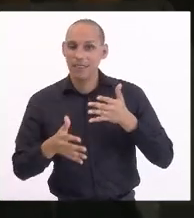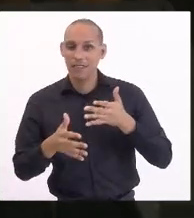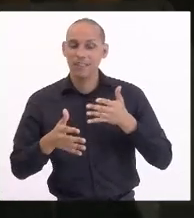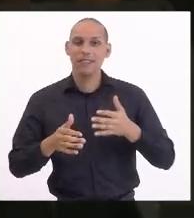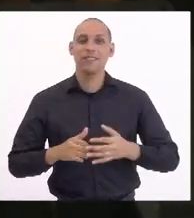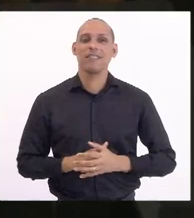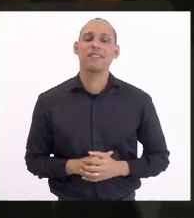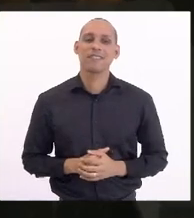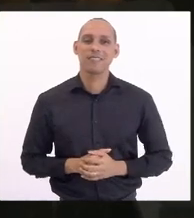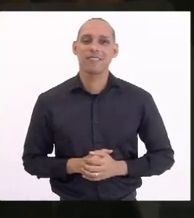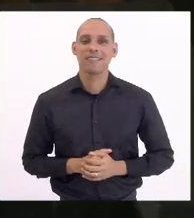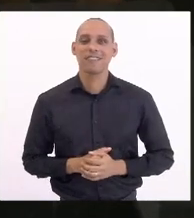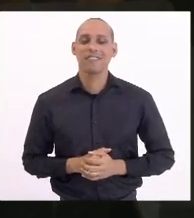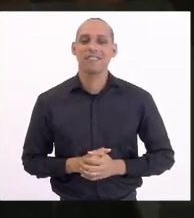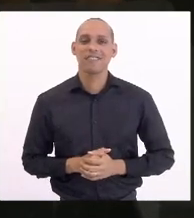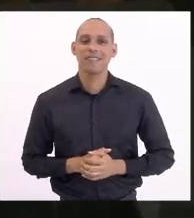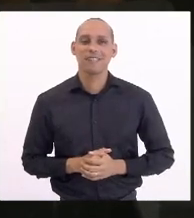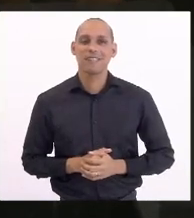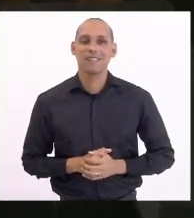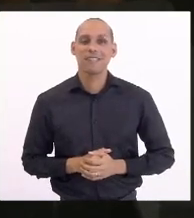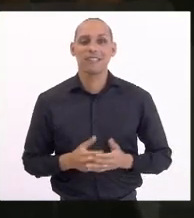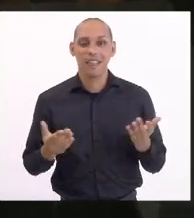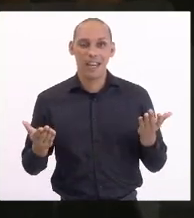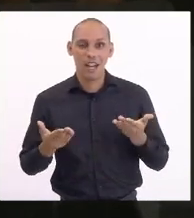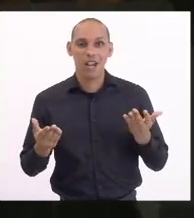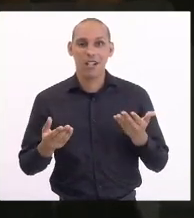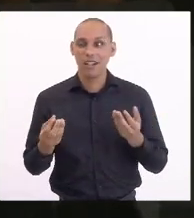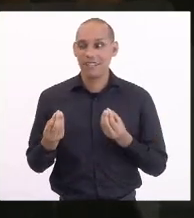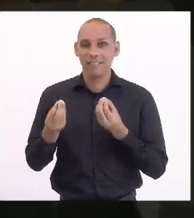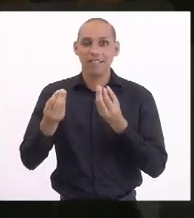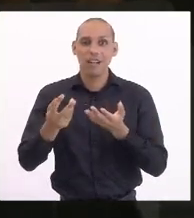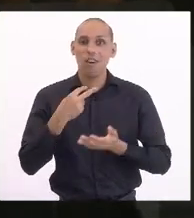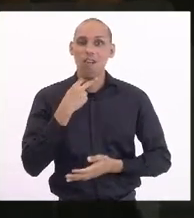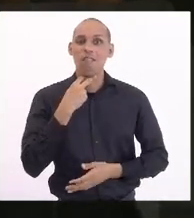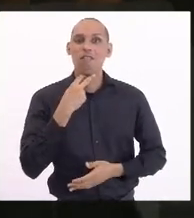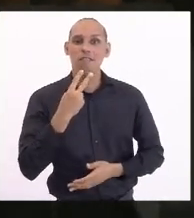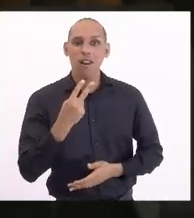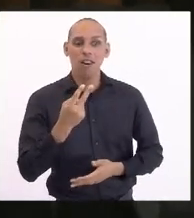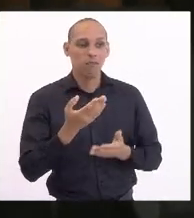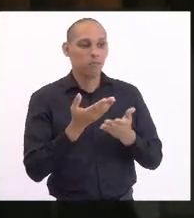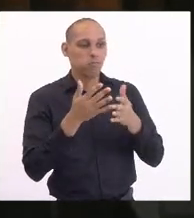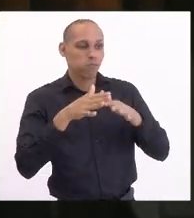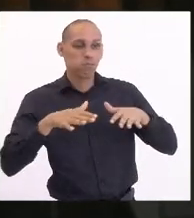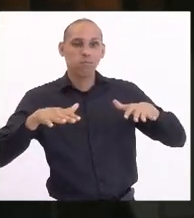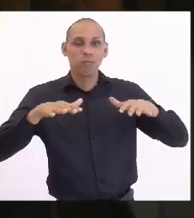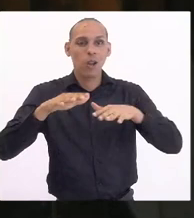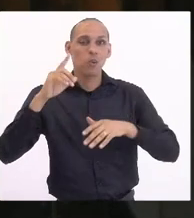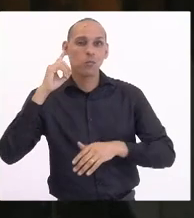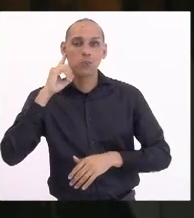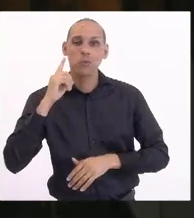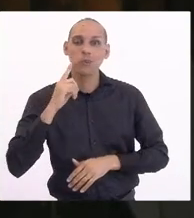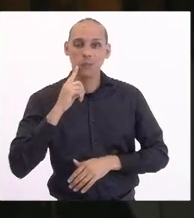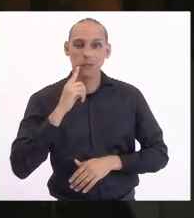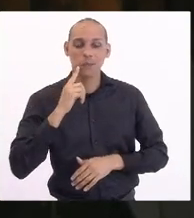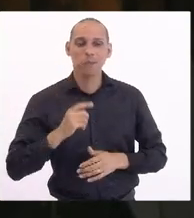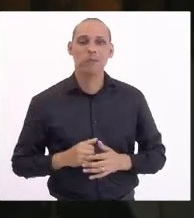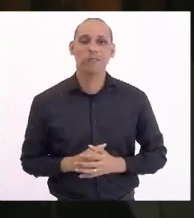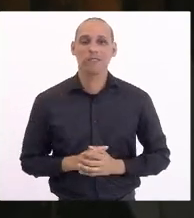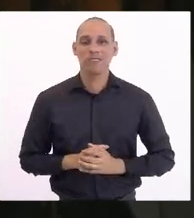Libras, que leva a nossa voz aqueles que têm deficiência